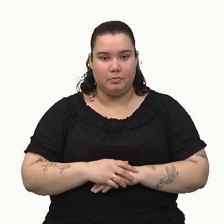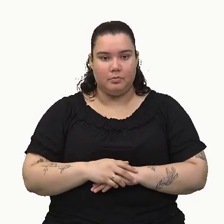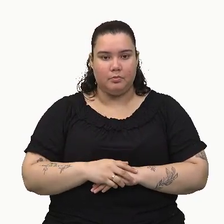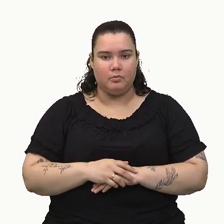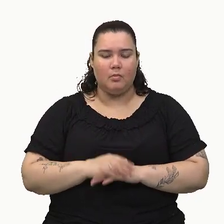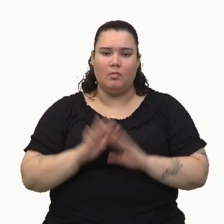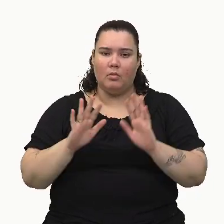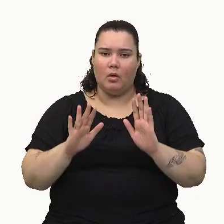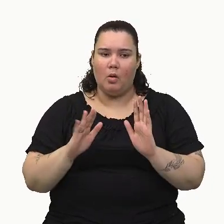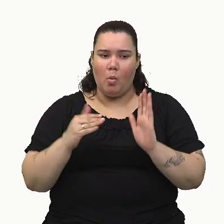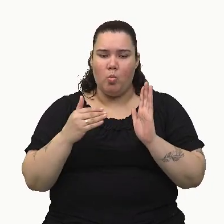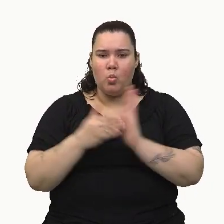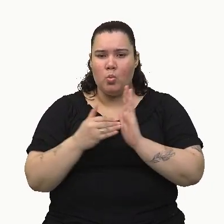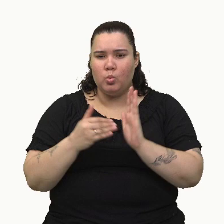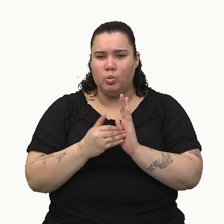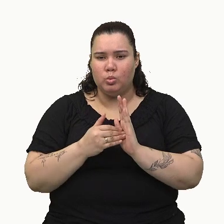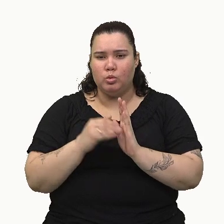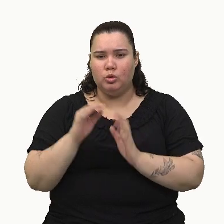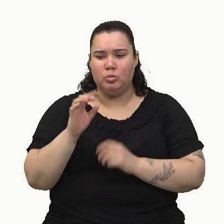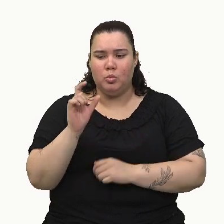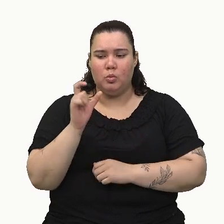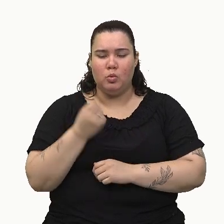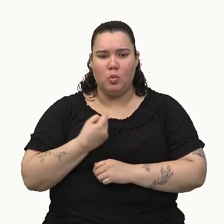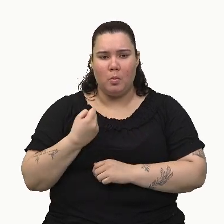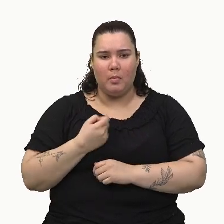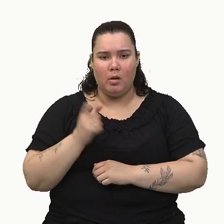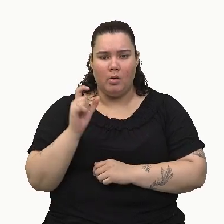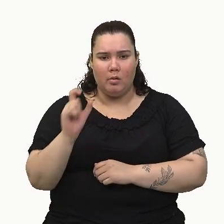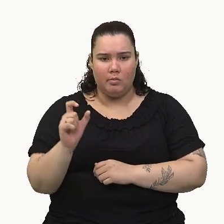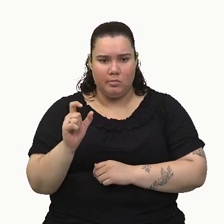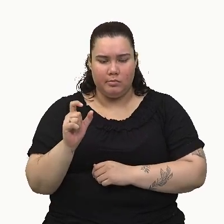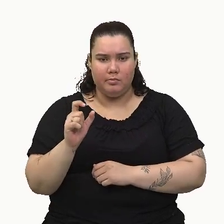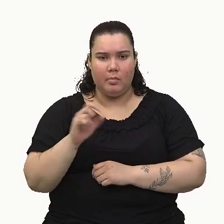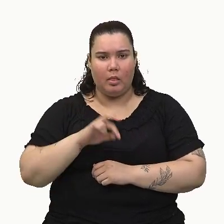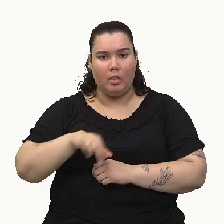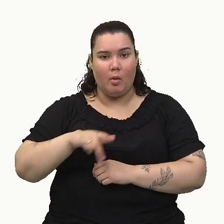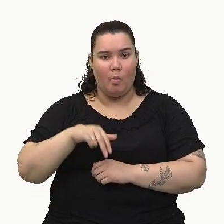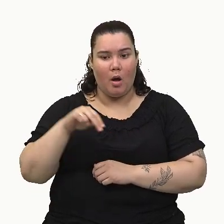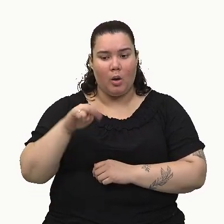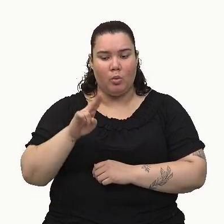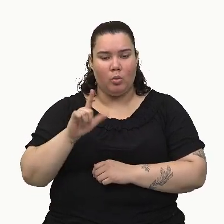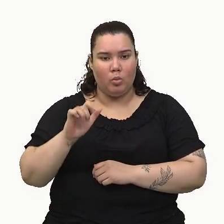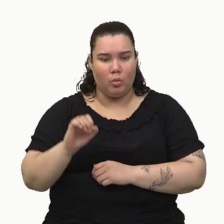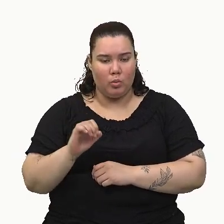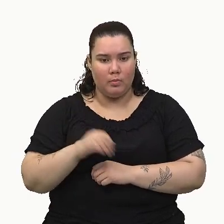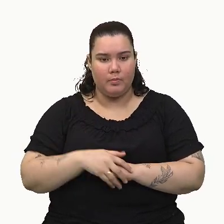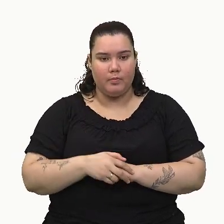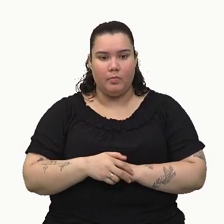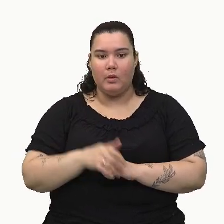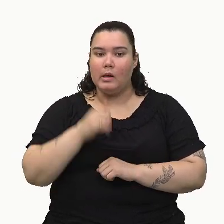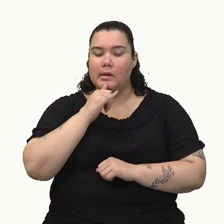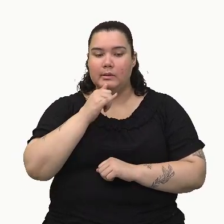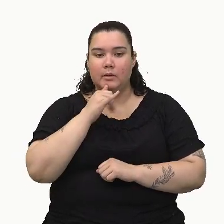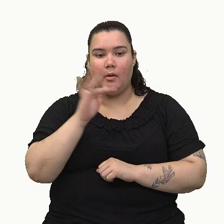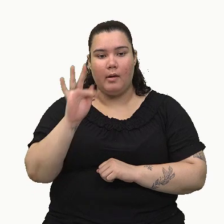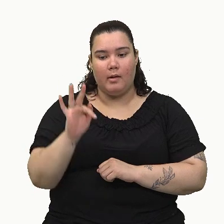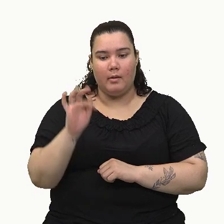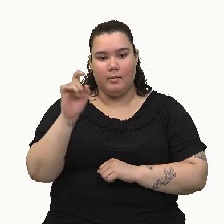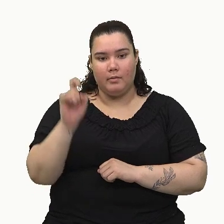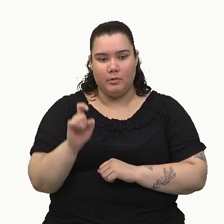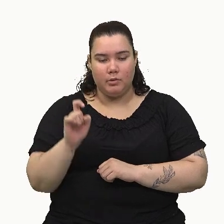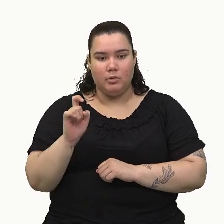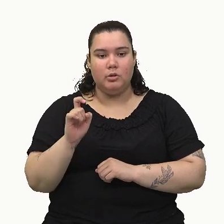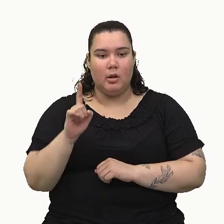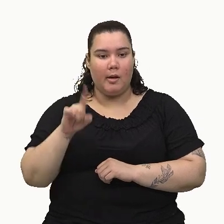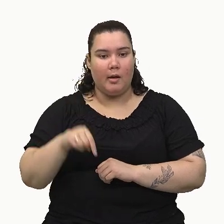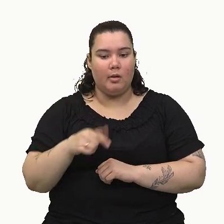último termo não nulo é assim. Deixa eu te explicar aqui. Exemplo, f de x igual a 2x